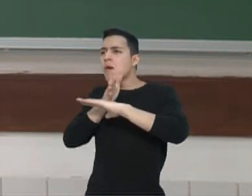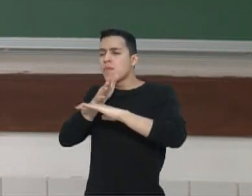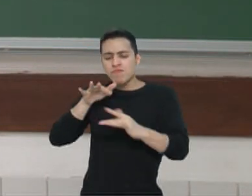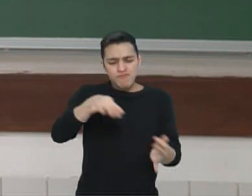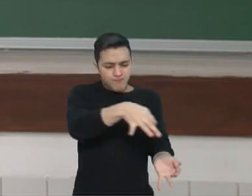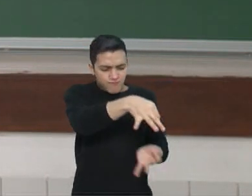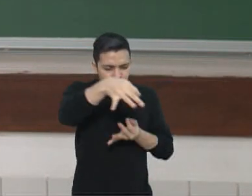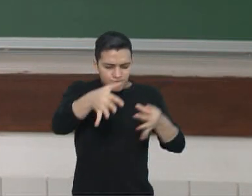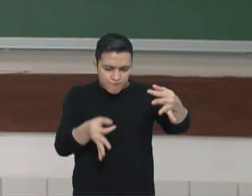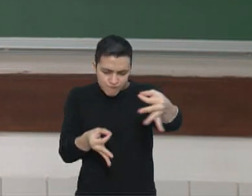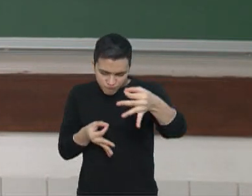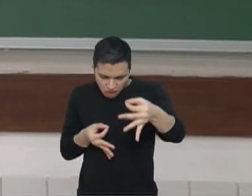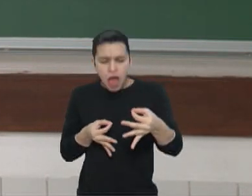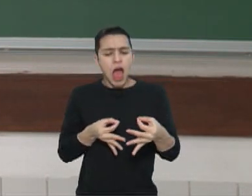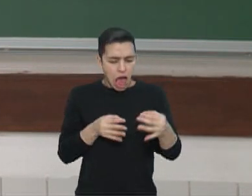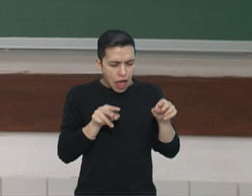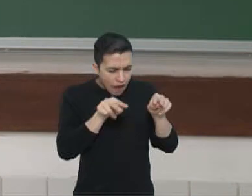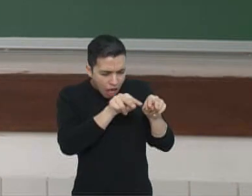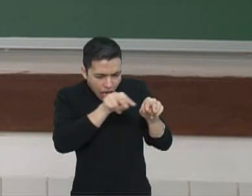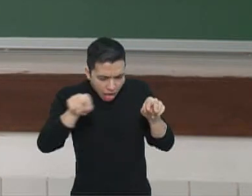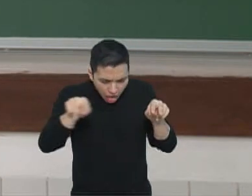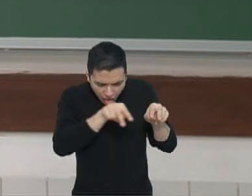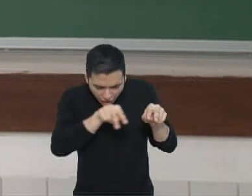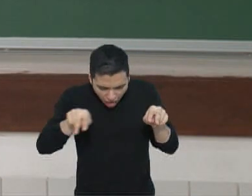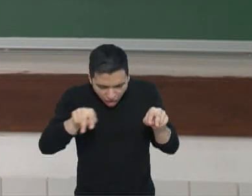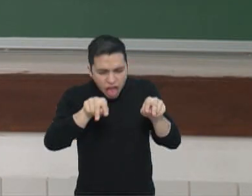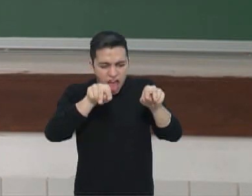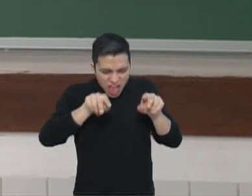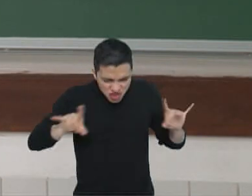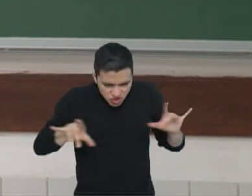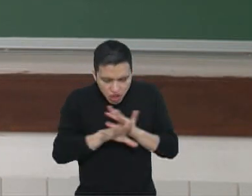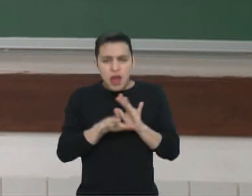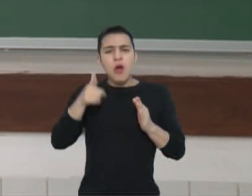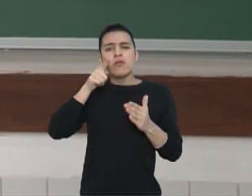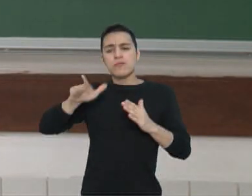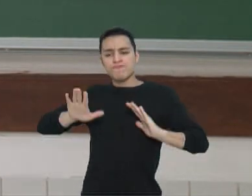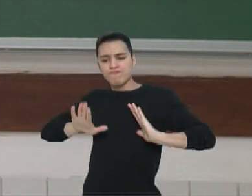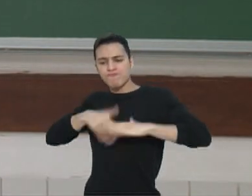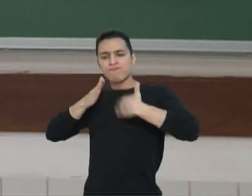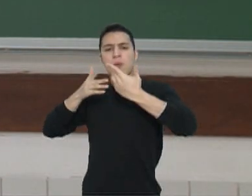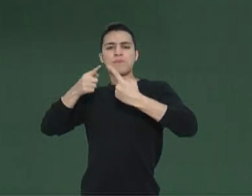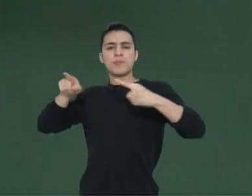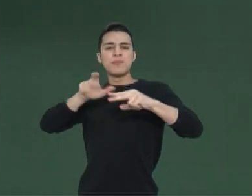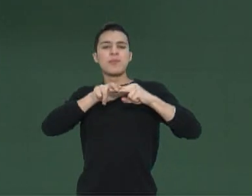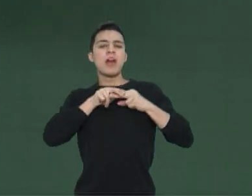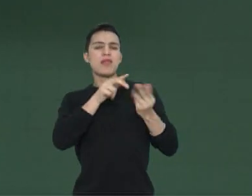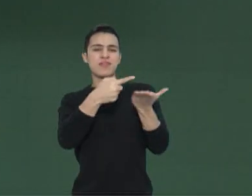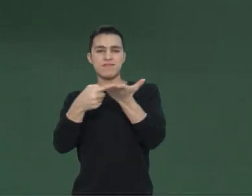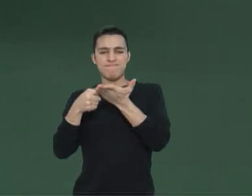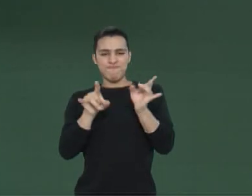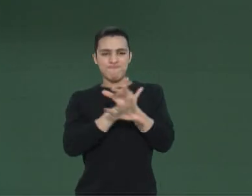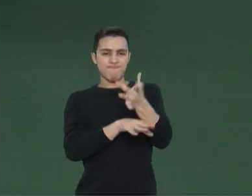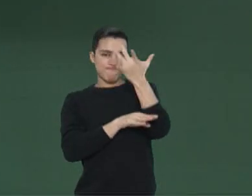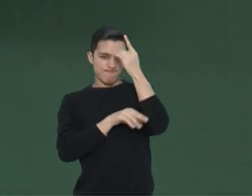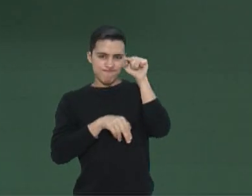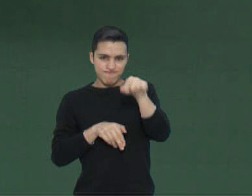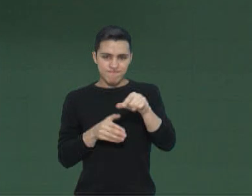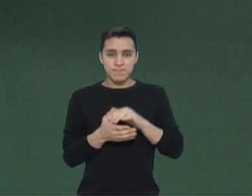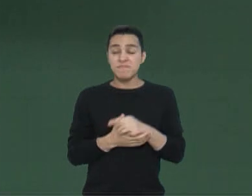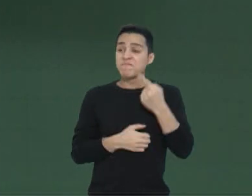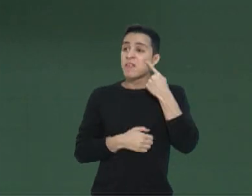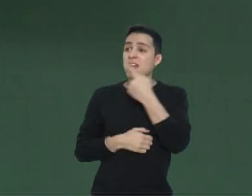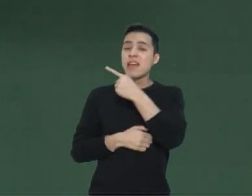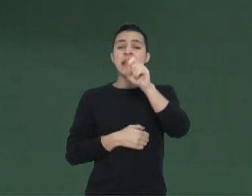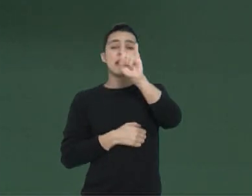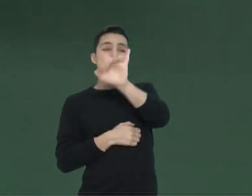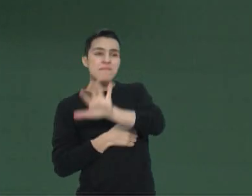vai conseguir executar a música a partir dessa notação musical convencional. Temos agora uma imagem de